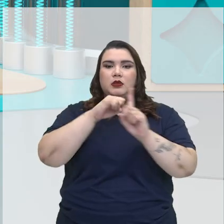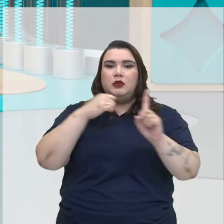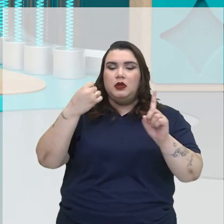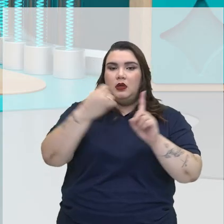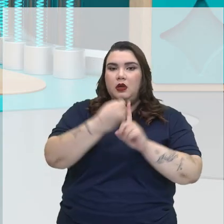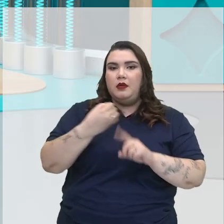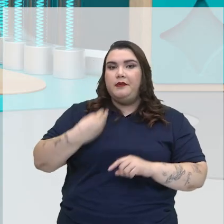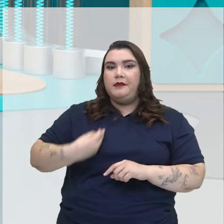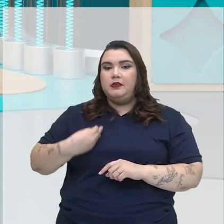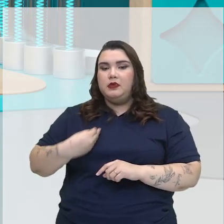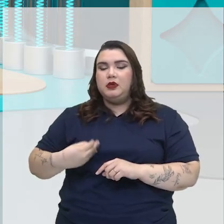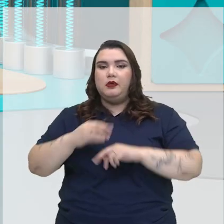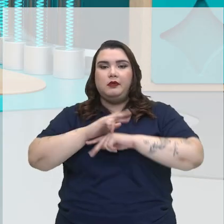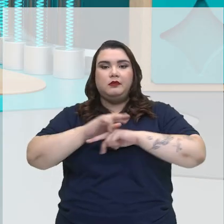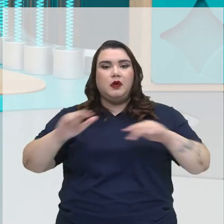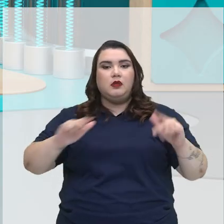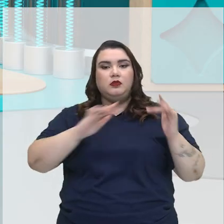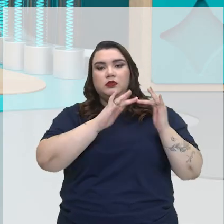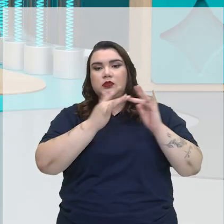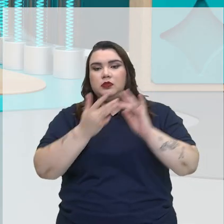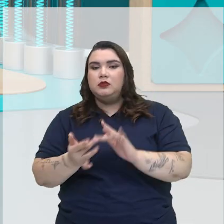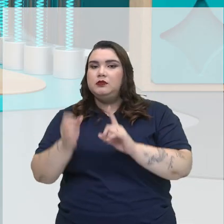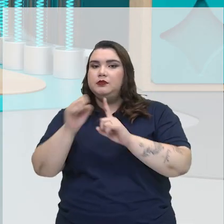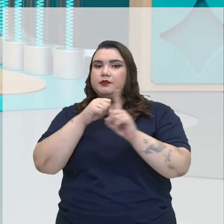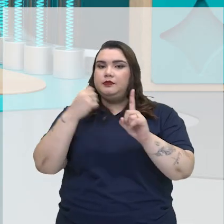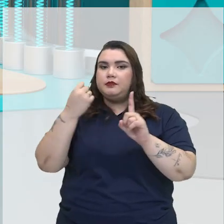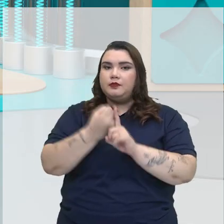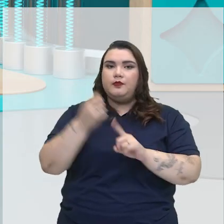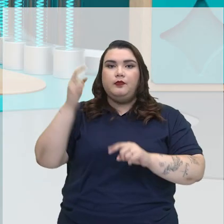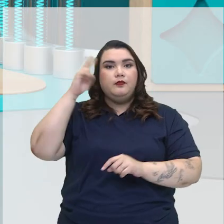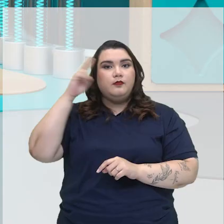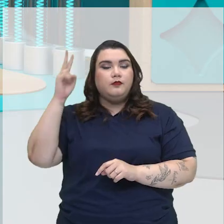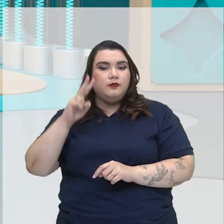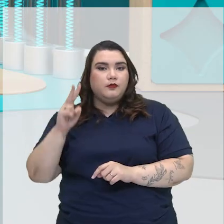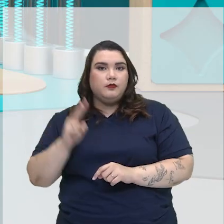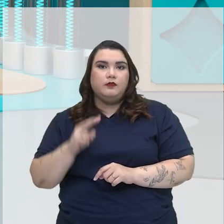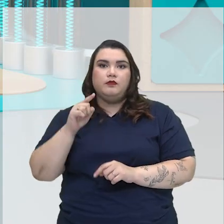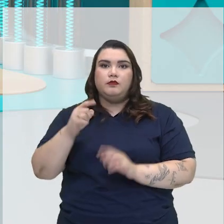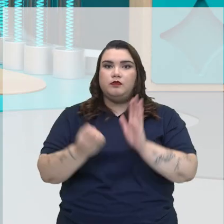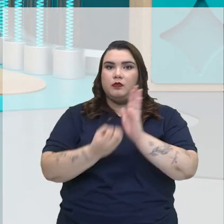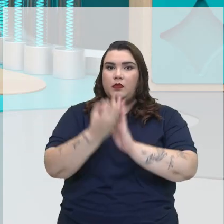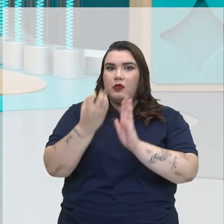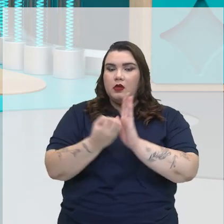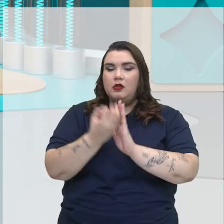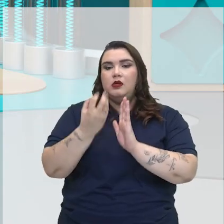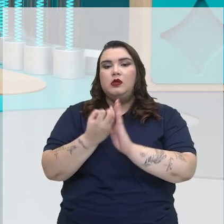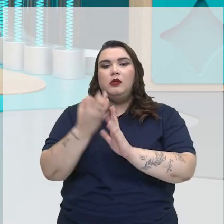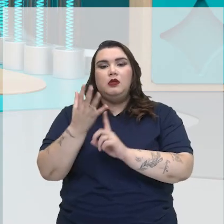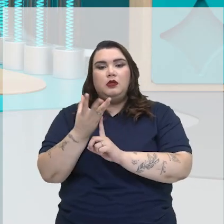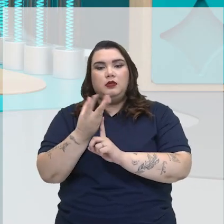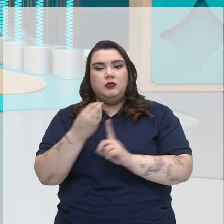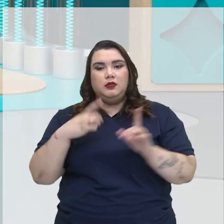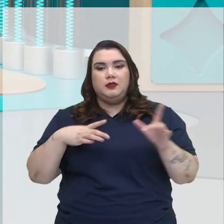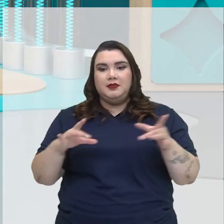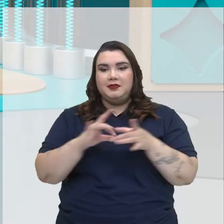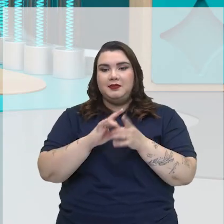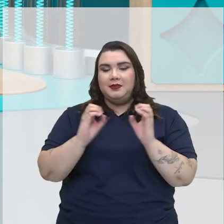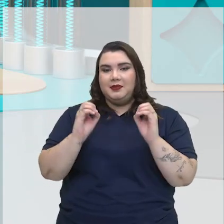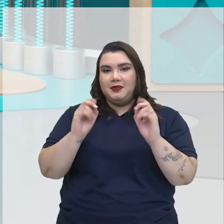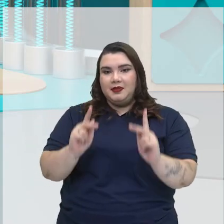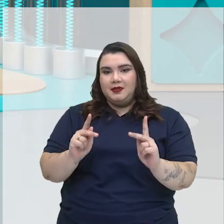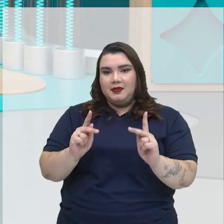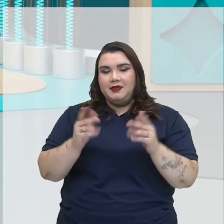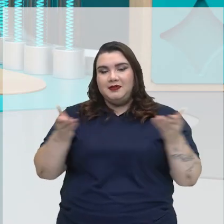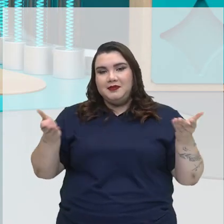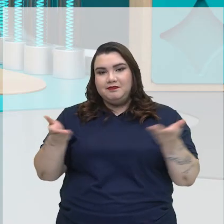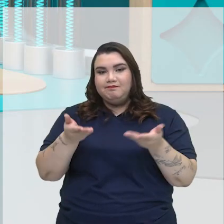estavam inseridas, diferentes contextos sociais, contextos históricos que essas produções artísticas estavam inseridas, certo?